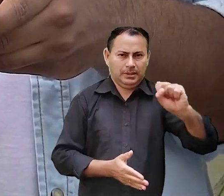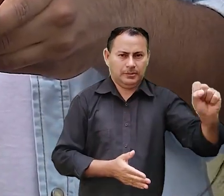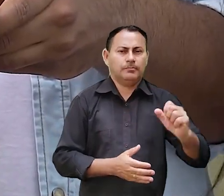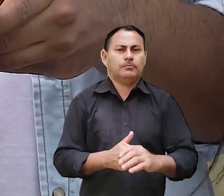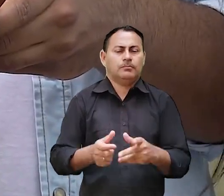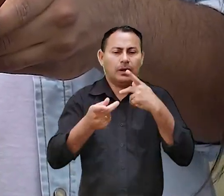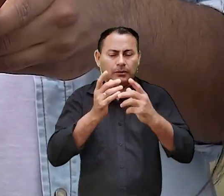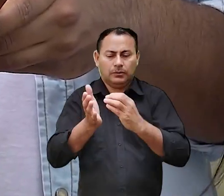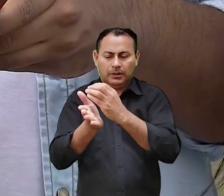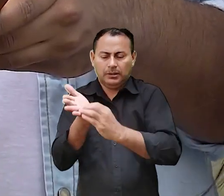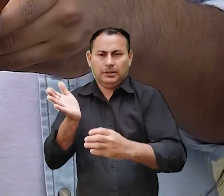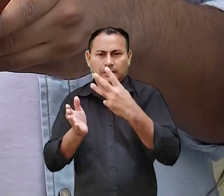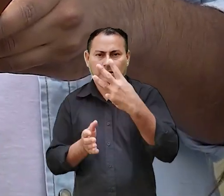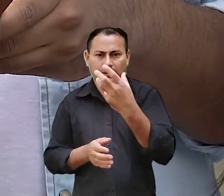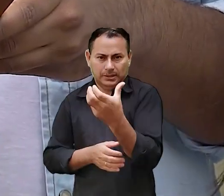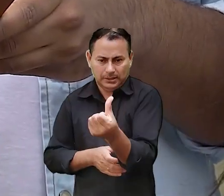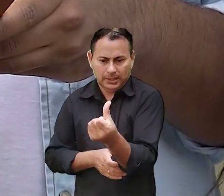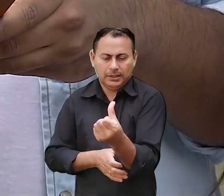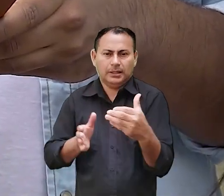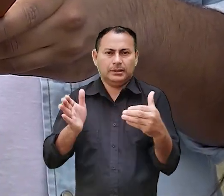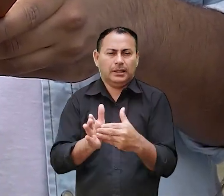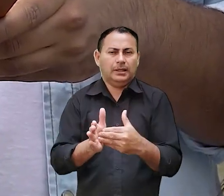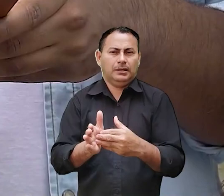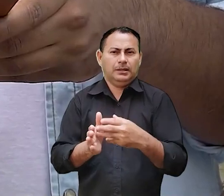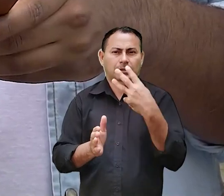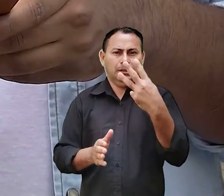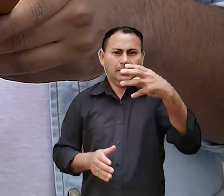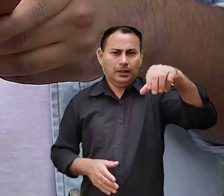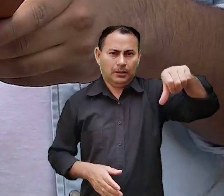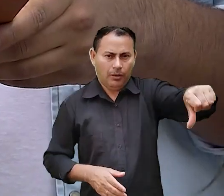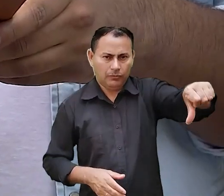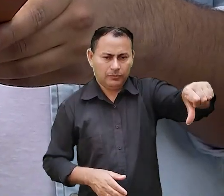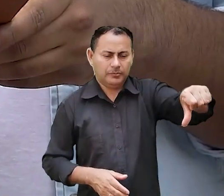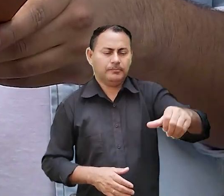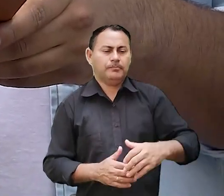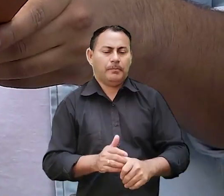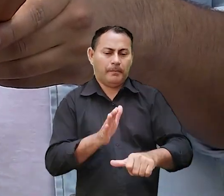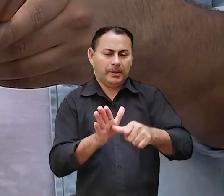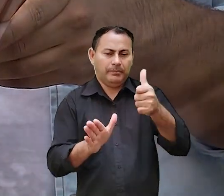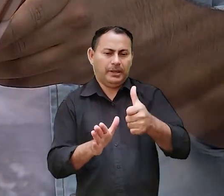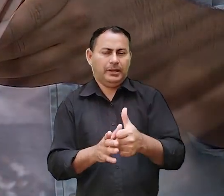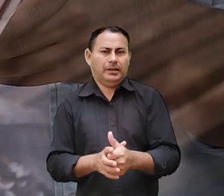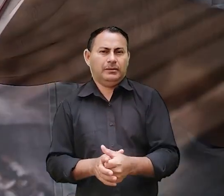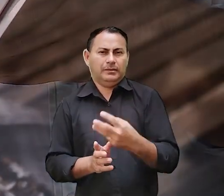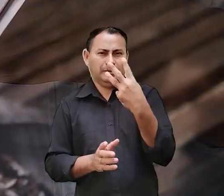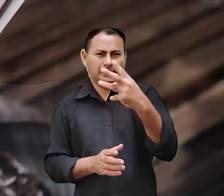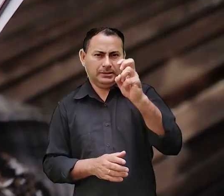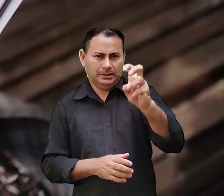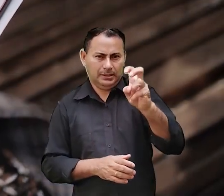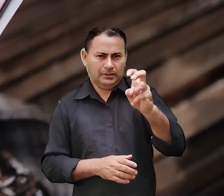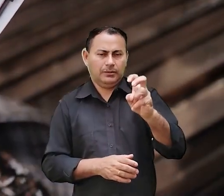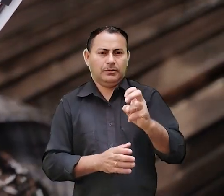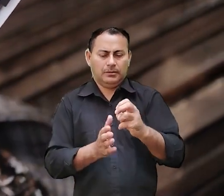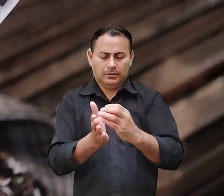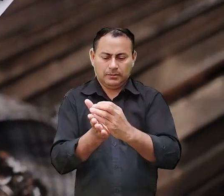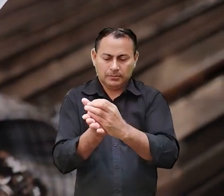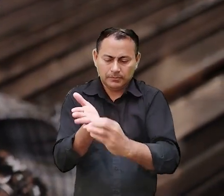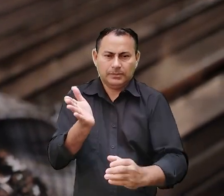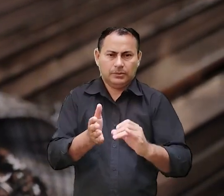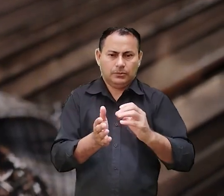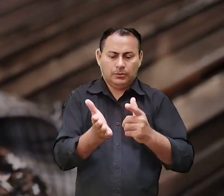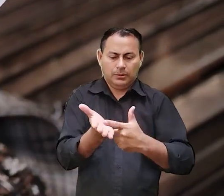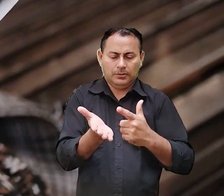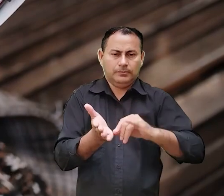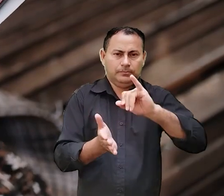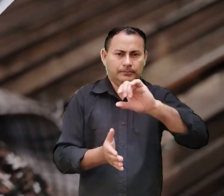Isaías ocorre do Capítulo 36 até o 39 os primeiros 35 capítulos de Isaías